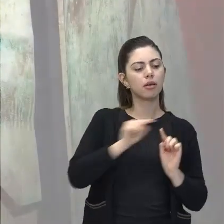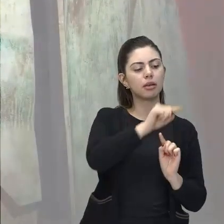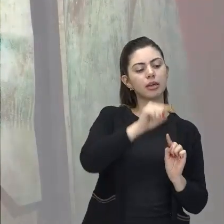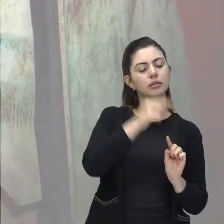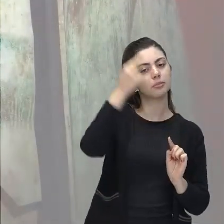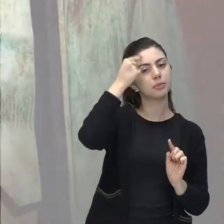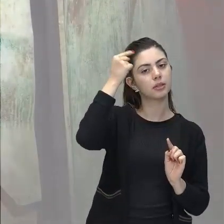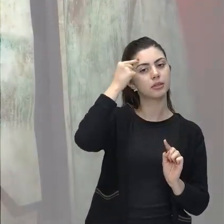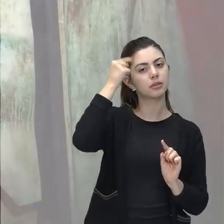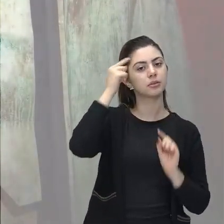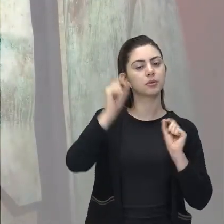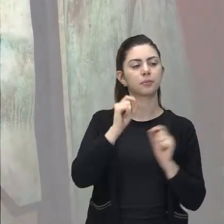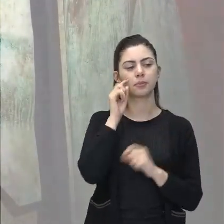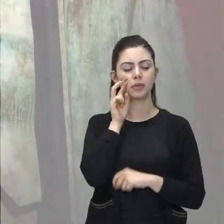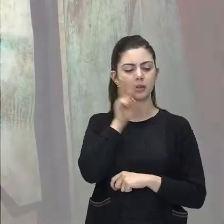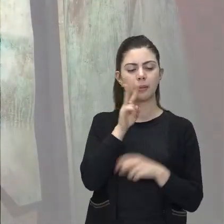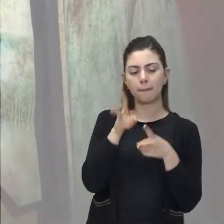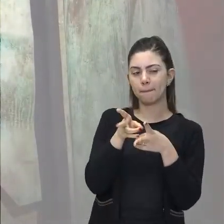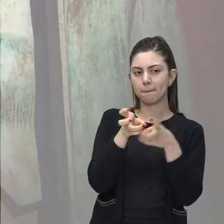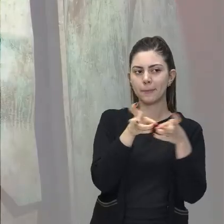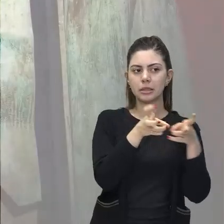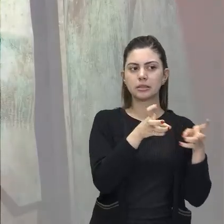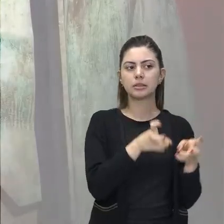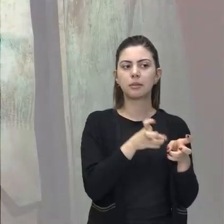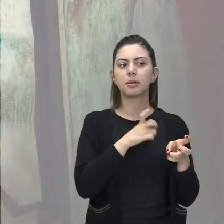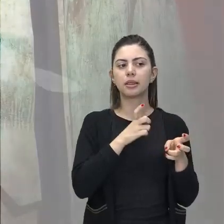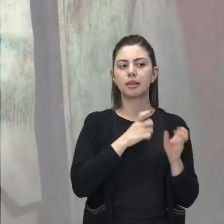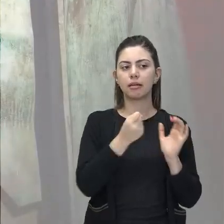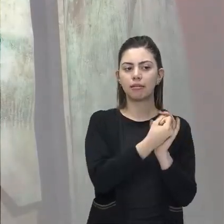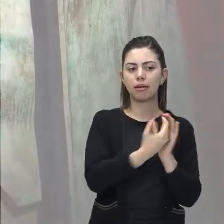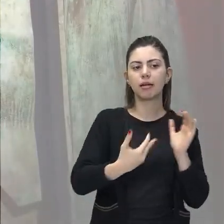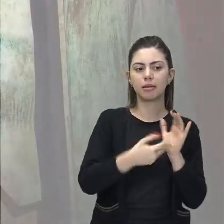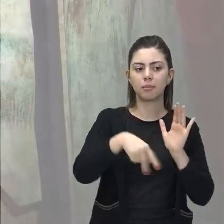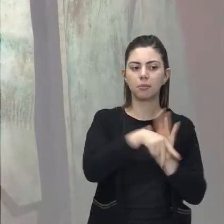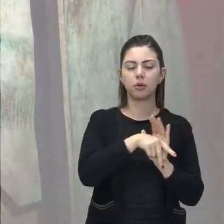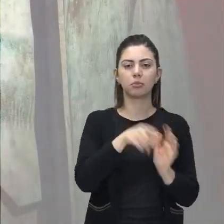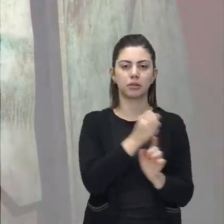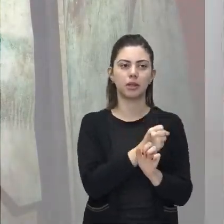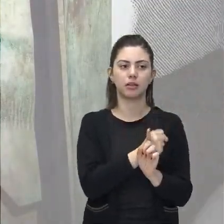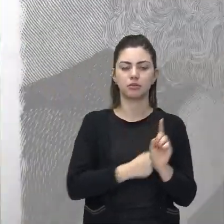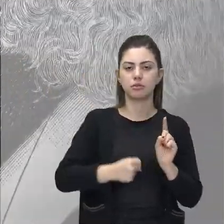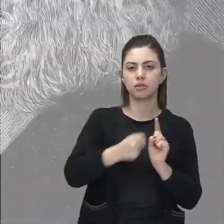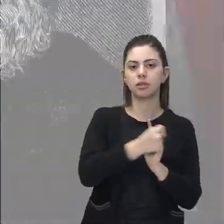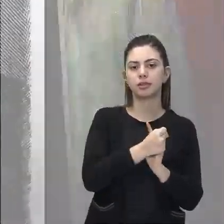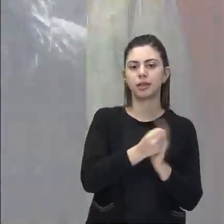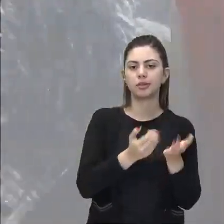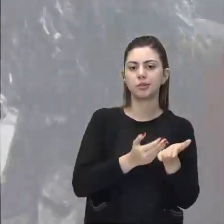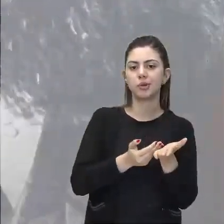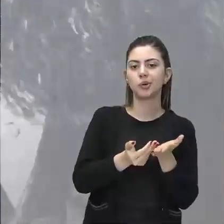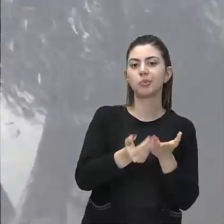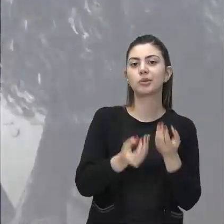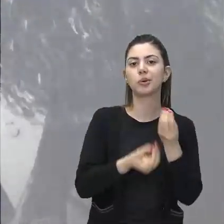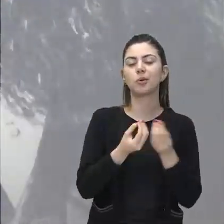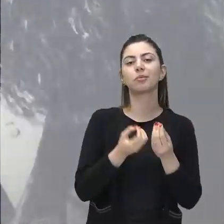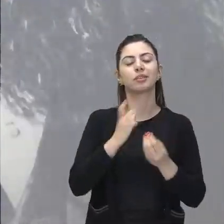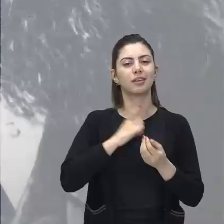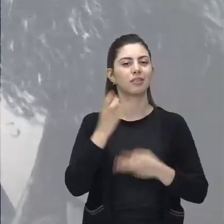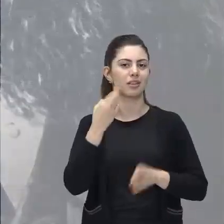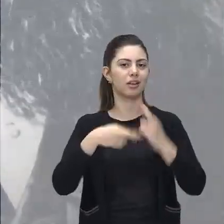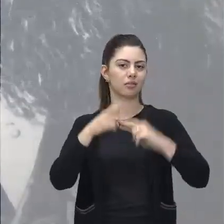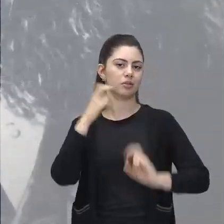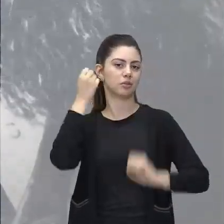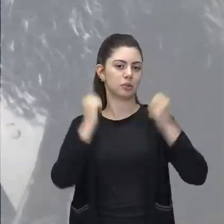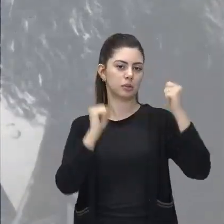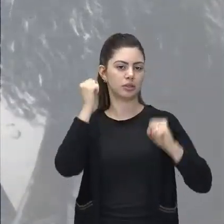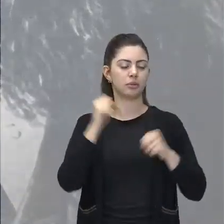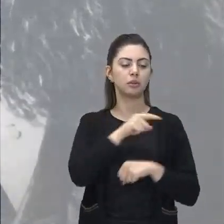que eles vão observar então essas mazelas da sociedade que começaram então, né, lá com a Revolução Industrial, e eles